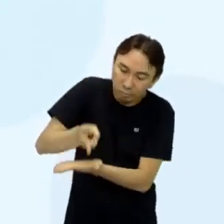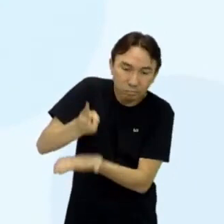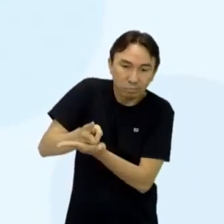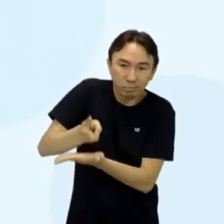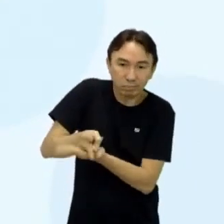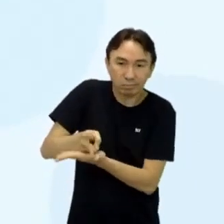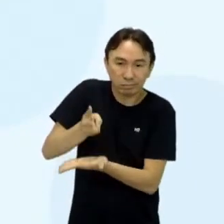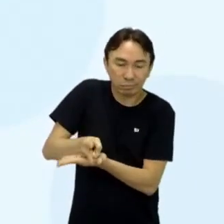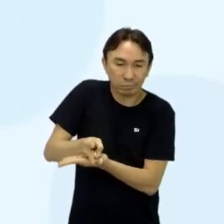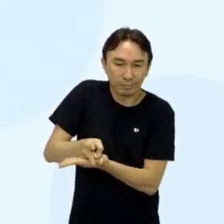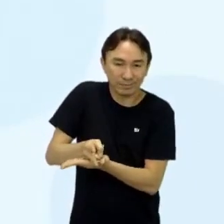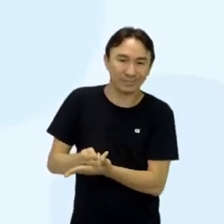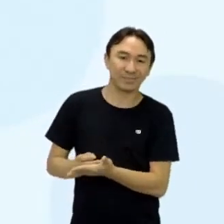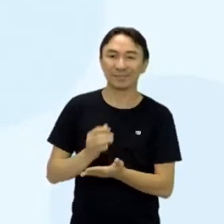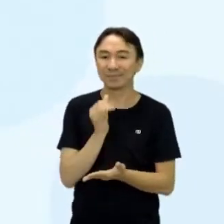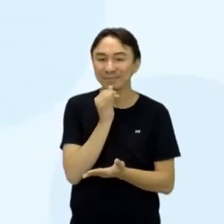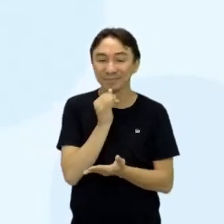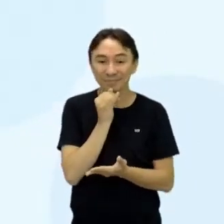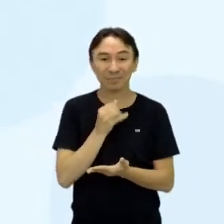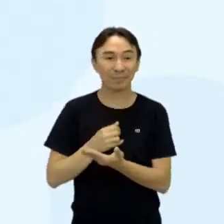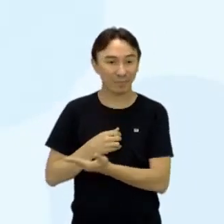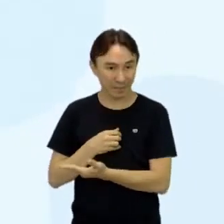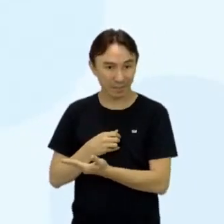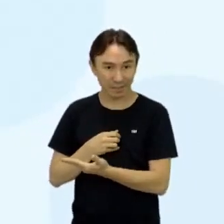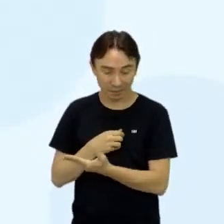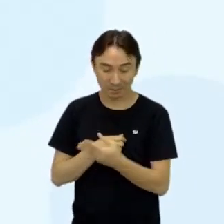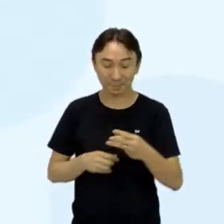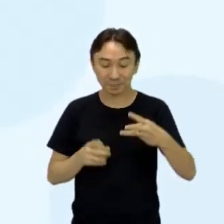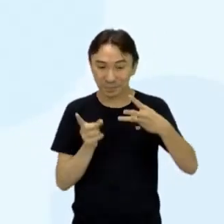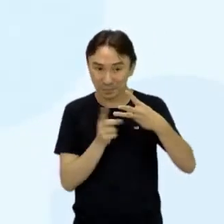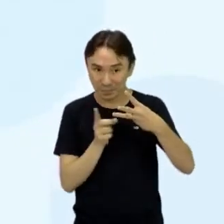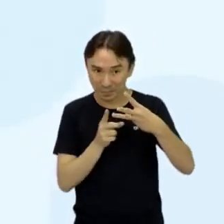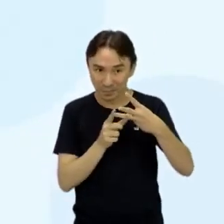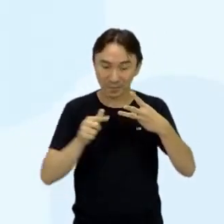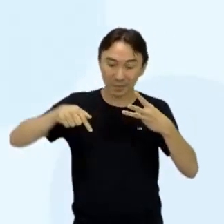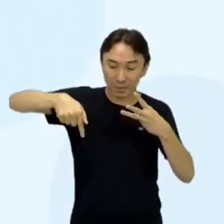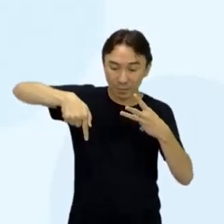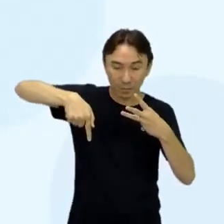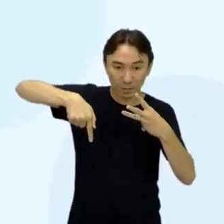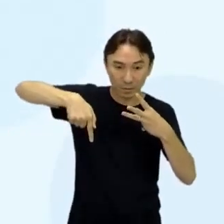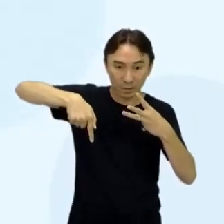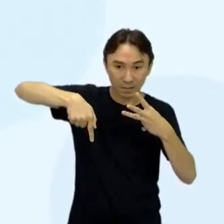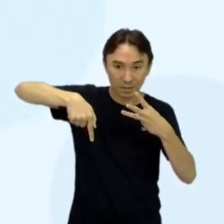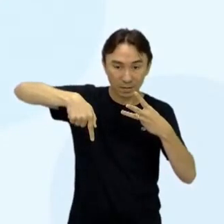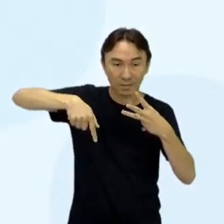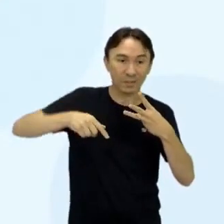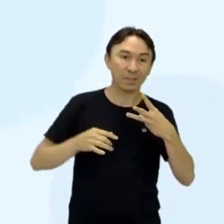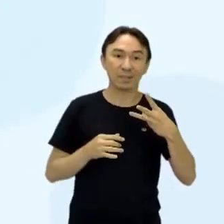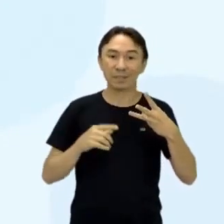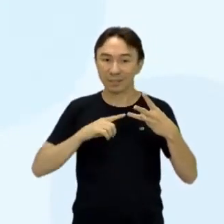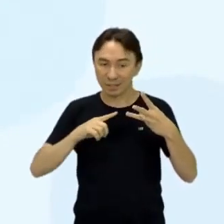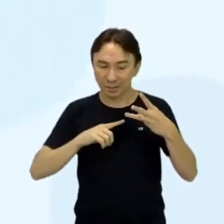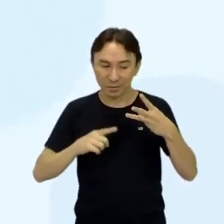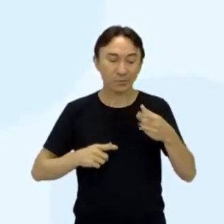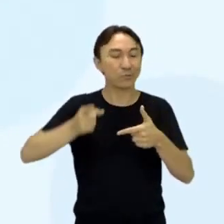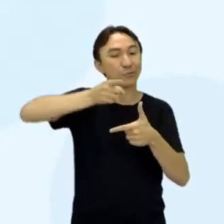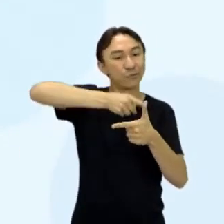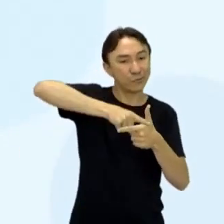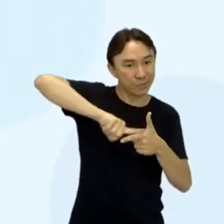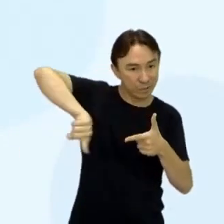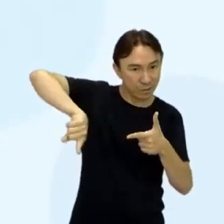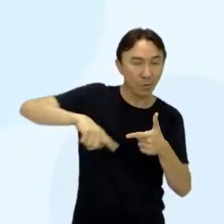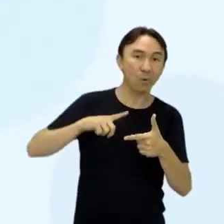ó. Então, para ser racional, quando eu dividir, né, o resultado de divisão, ou o número vai dar um decimal